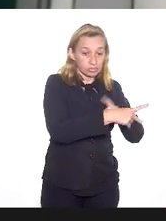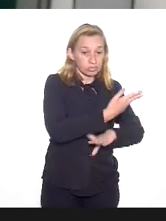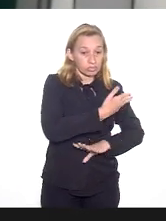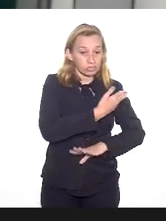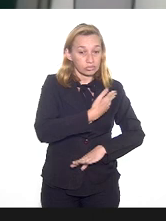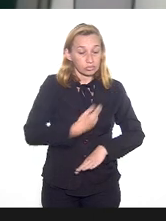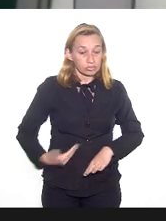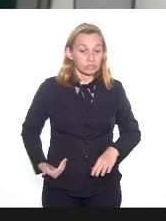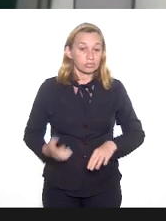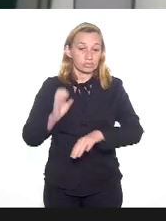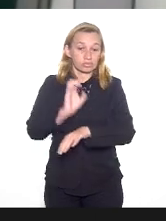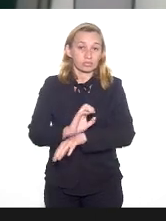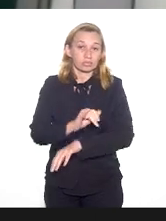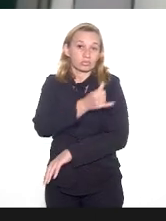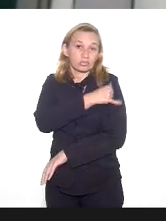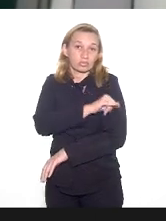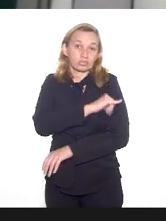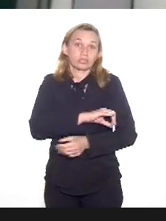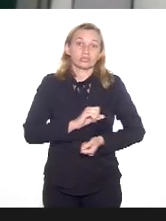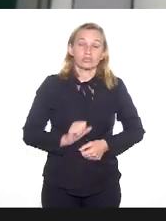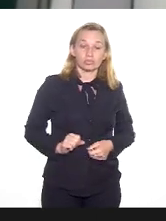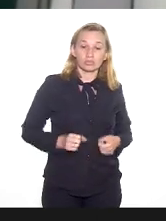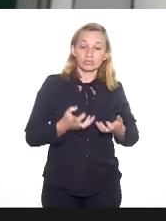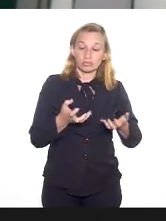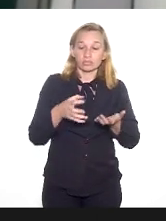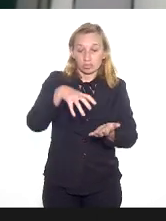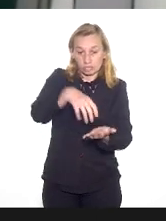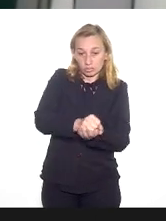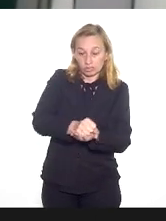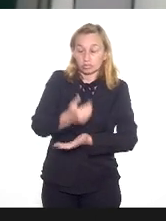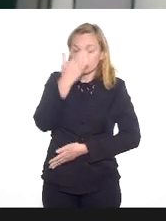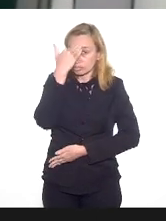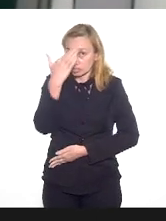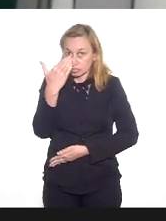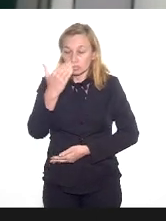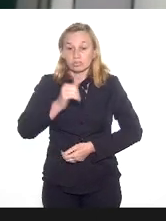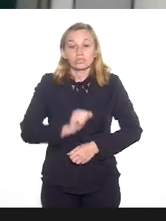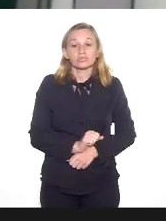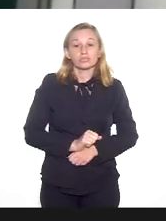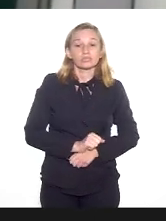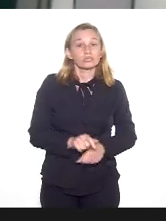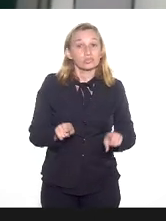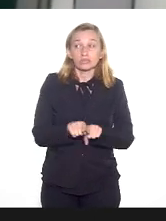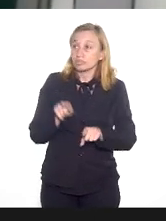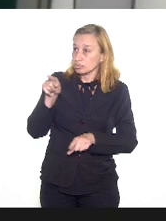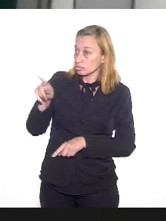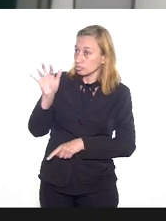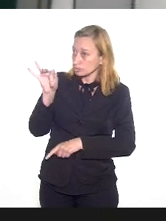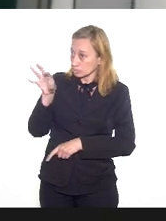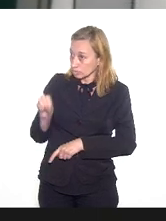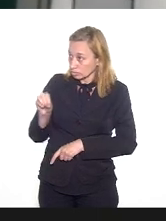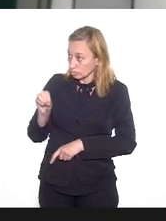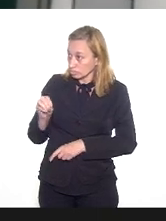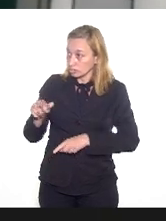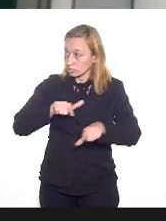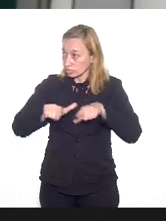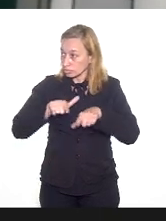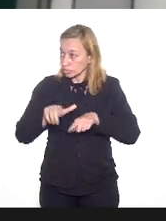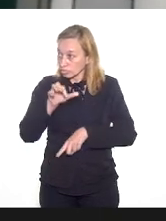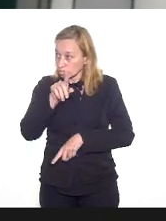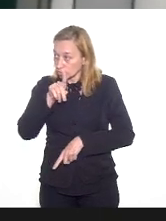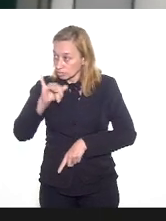estadual no Rio de Janeiro. Então, queria fazer este registro, agradecer muito, agradecer sobretudo a você, Flávio, esse trabalho na